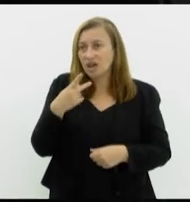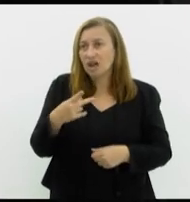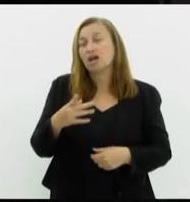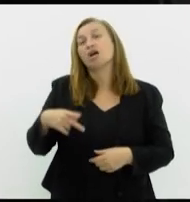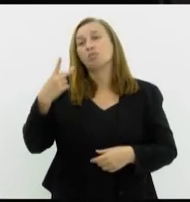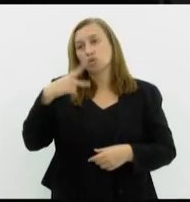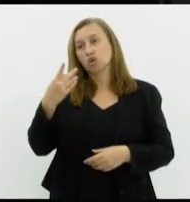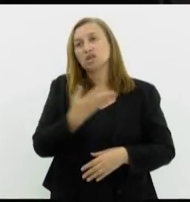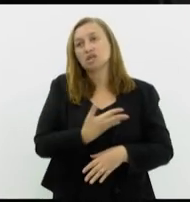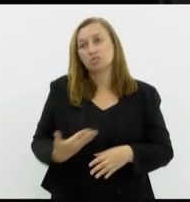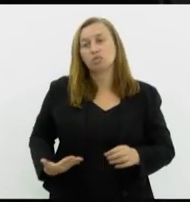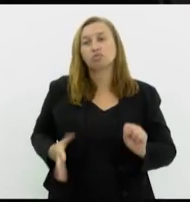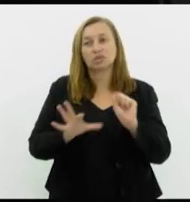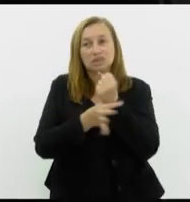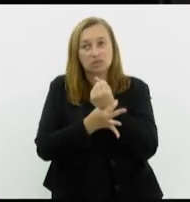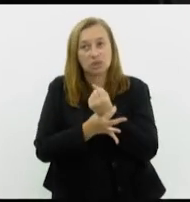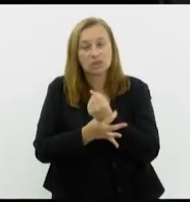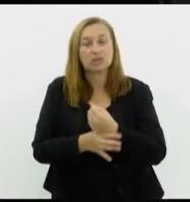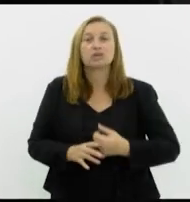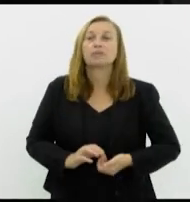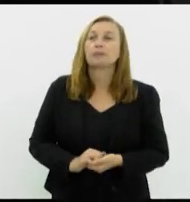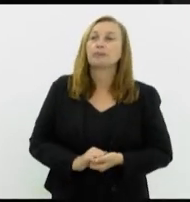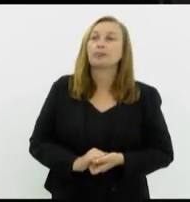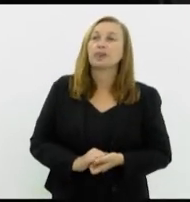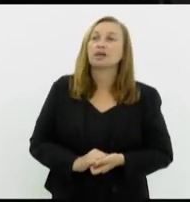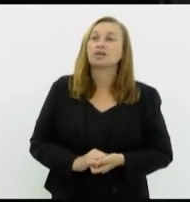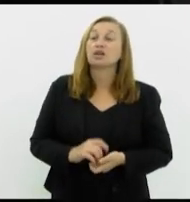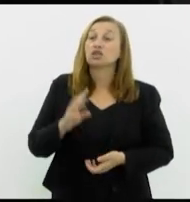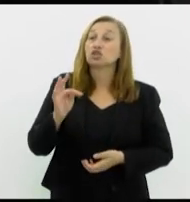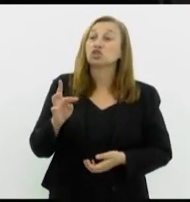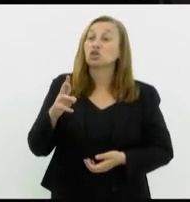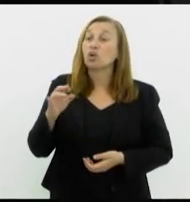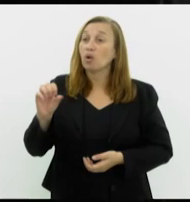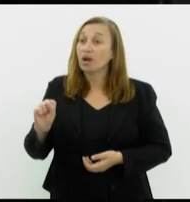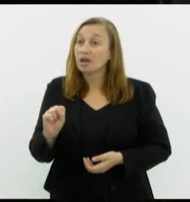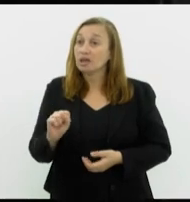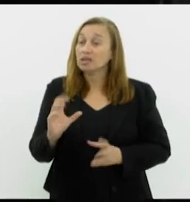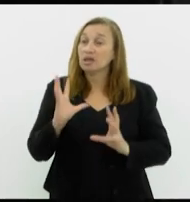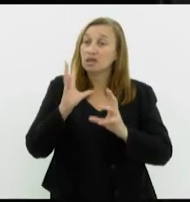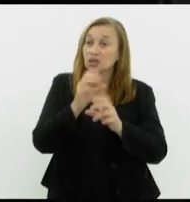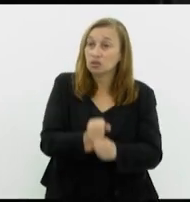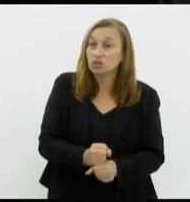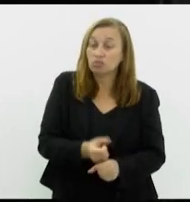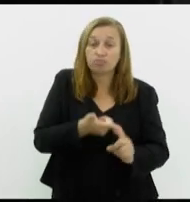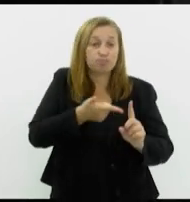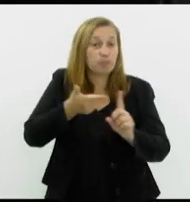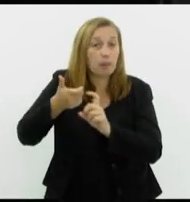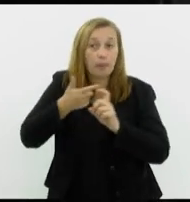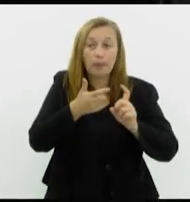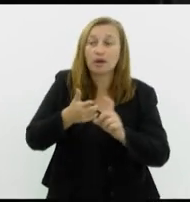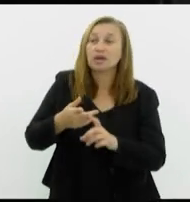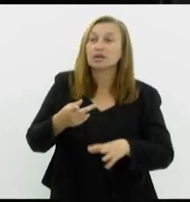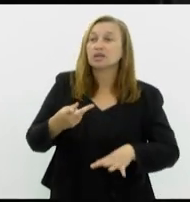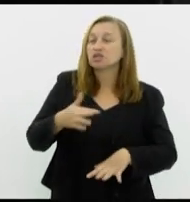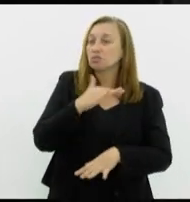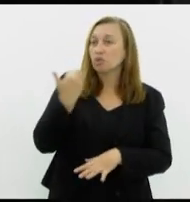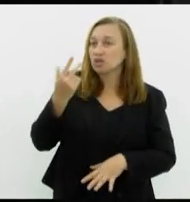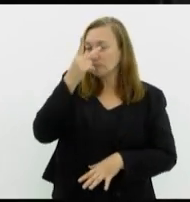política pública de segurança. E aí, as troias resultam em tiroteios e mortes de moradores